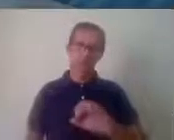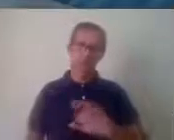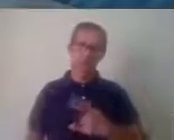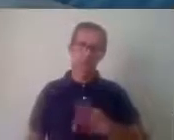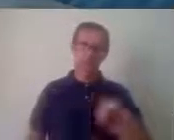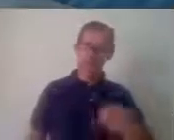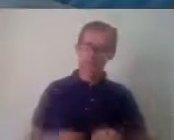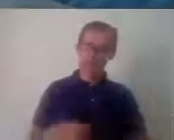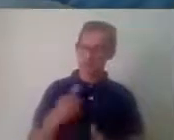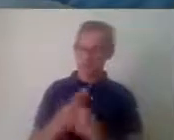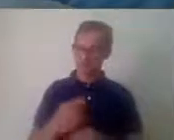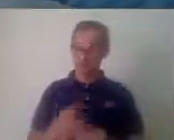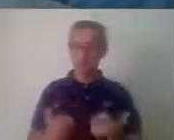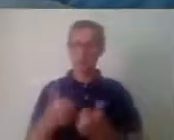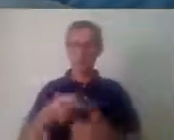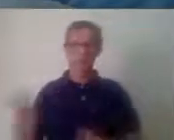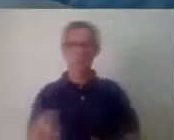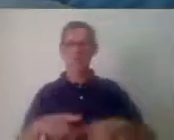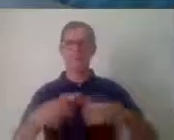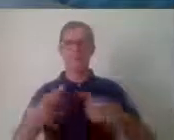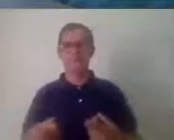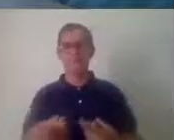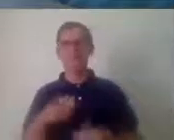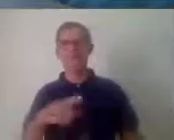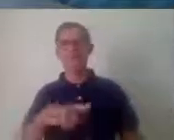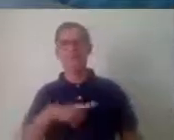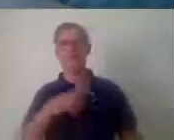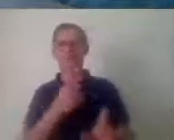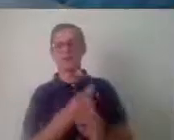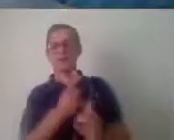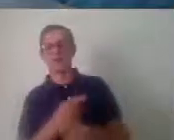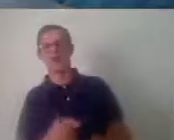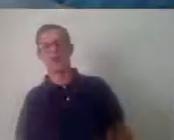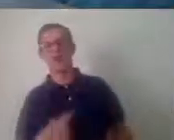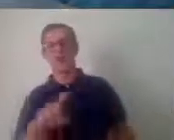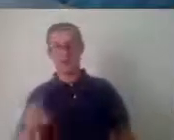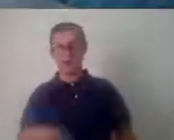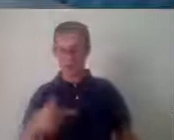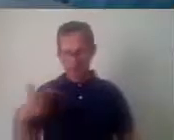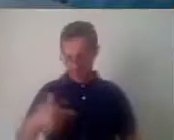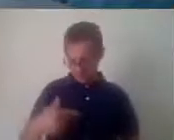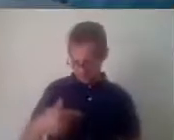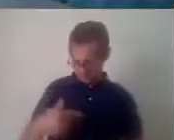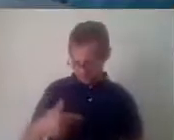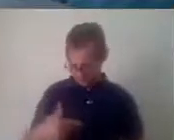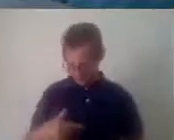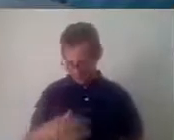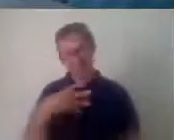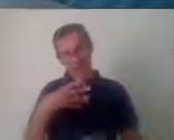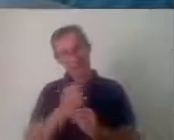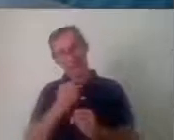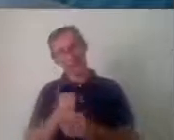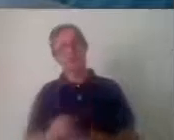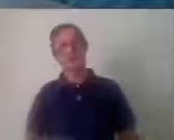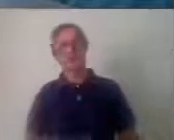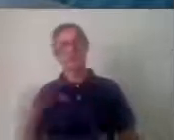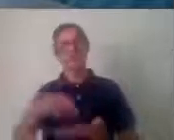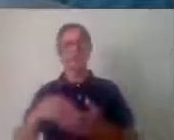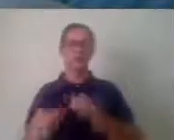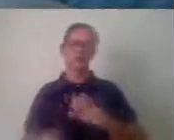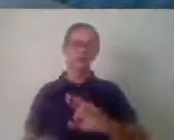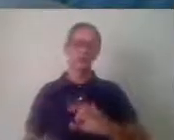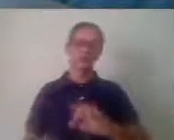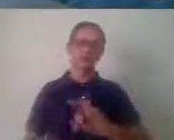e substitui os respectivos valores. E aí você vai encontrar a derivada de segunda ordem calculada no ponto crítico,